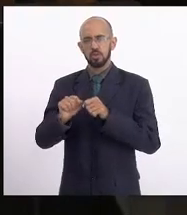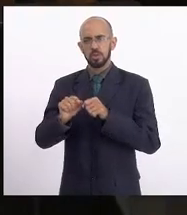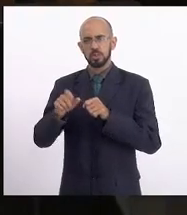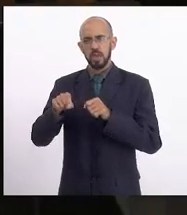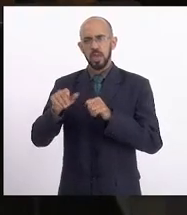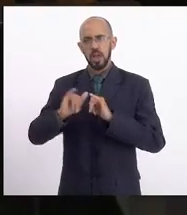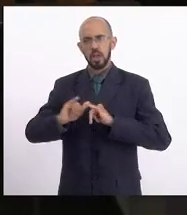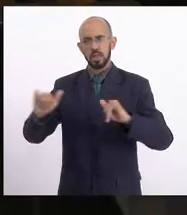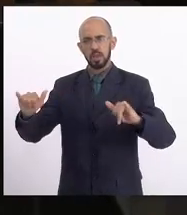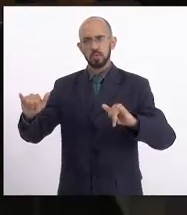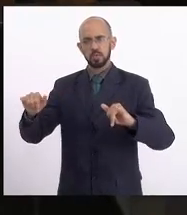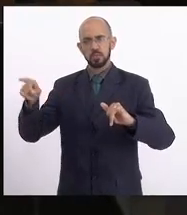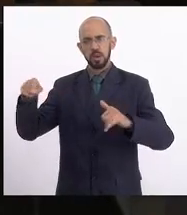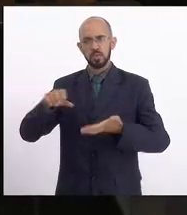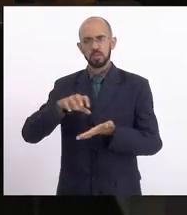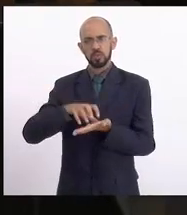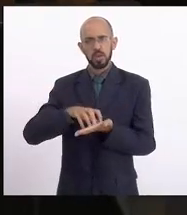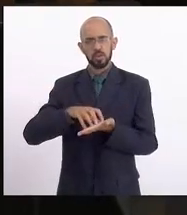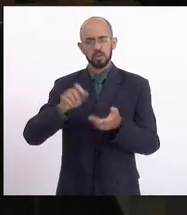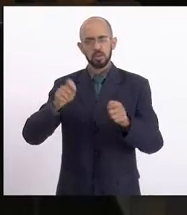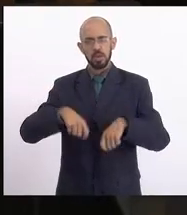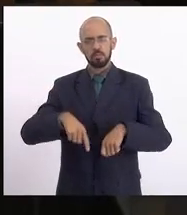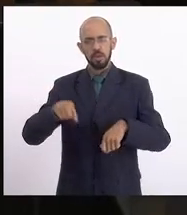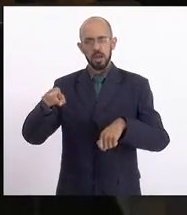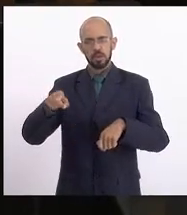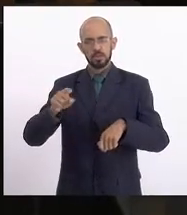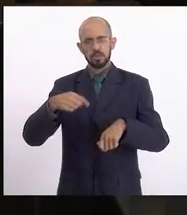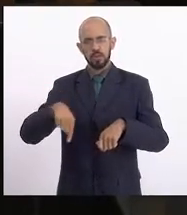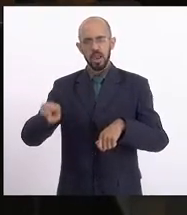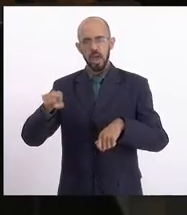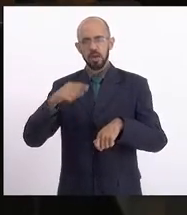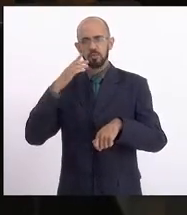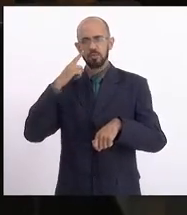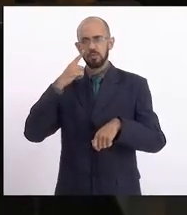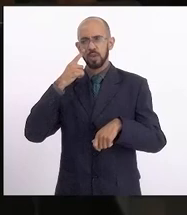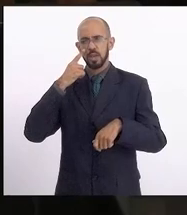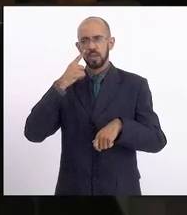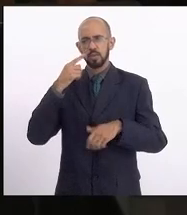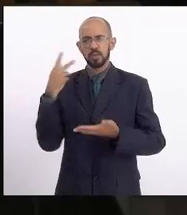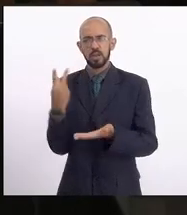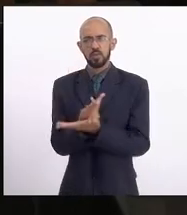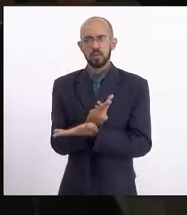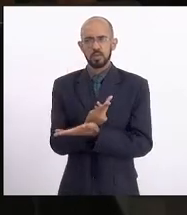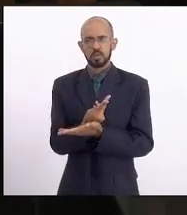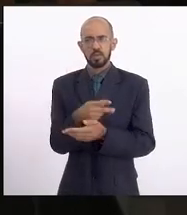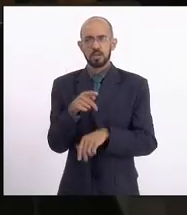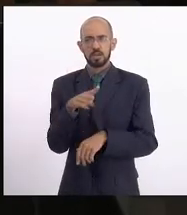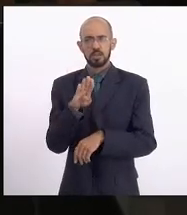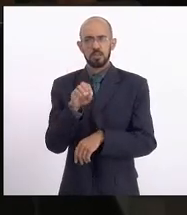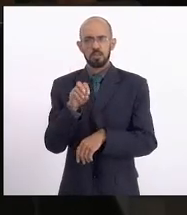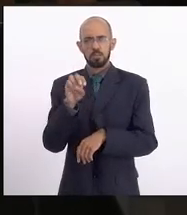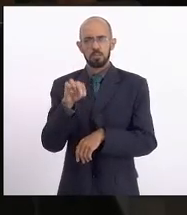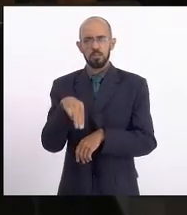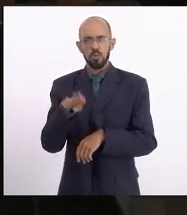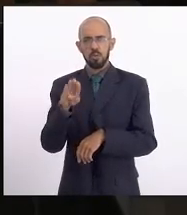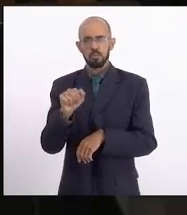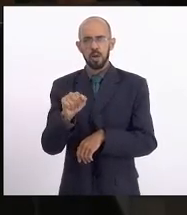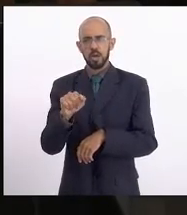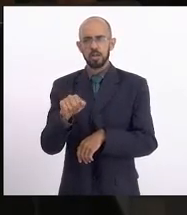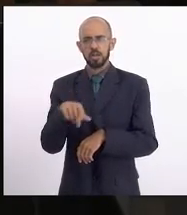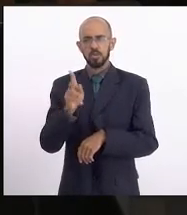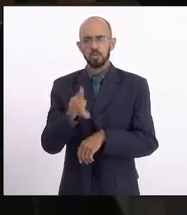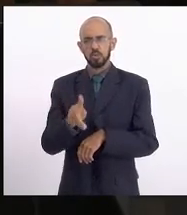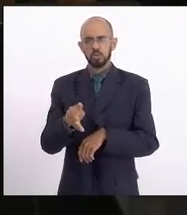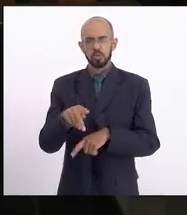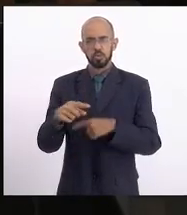para que os órgãos competentes apurem o que está acontecendo nessas bombas que continuam rodando depois, mesmo